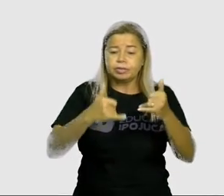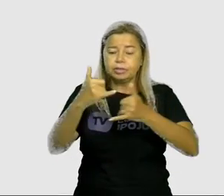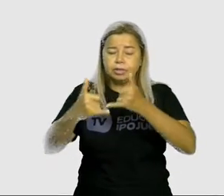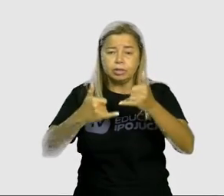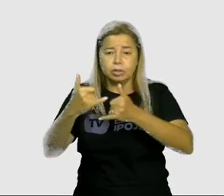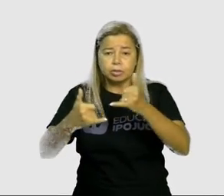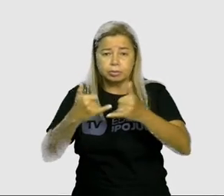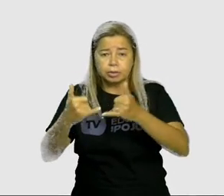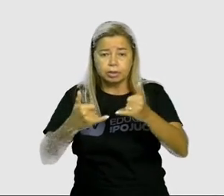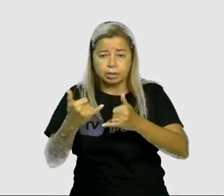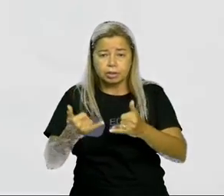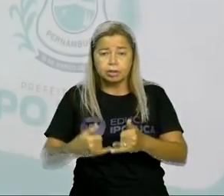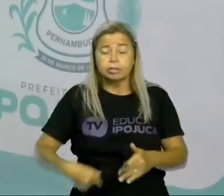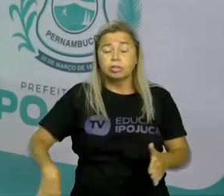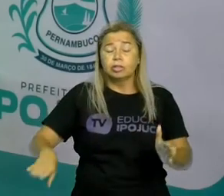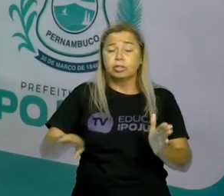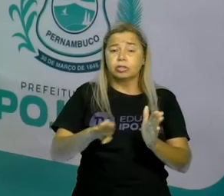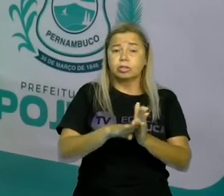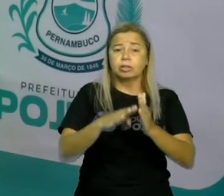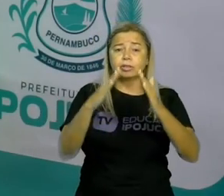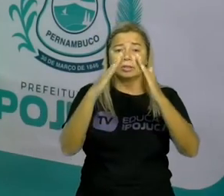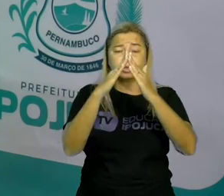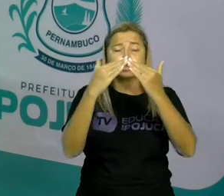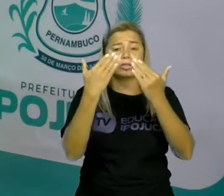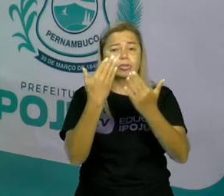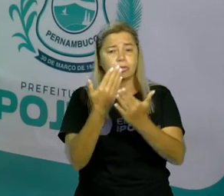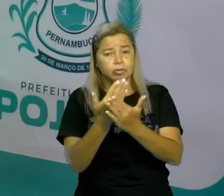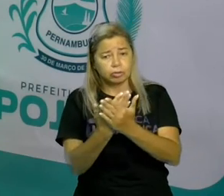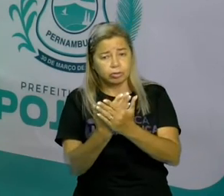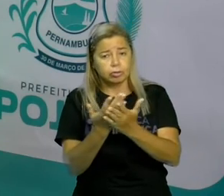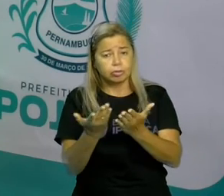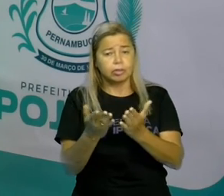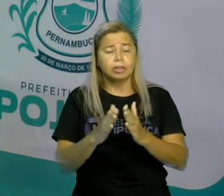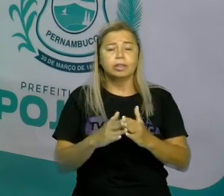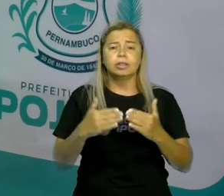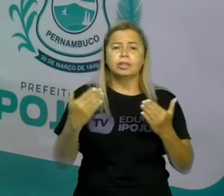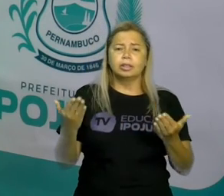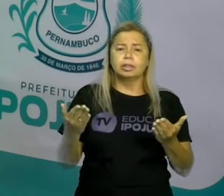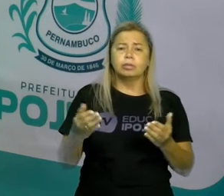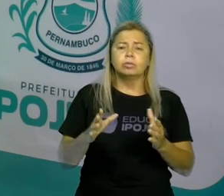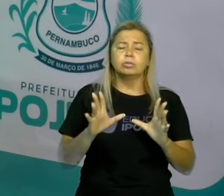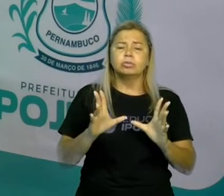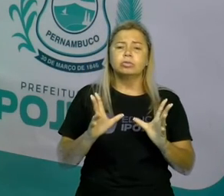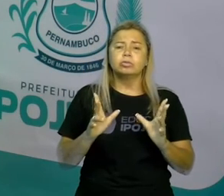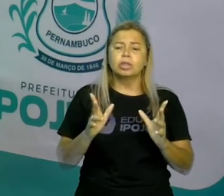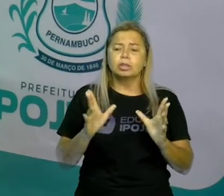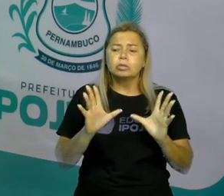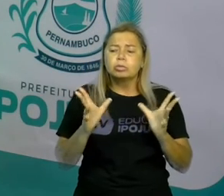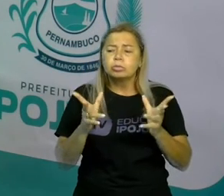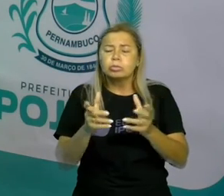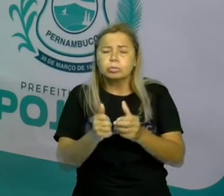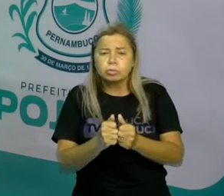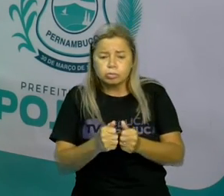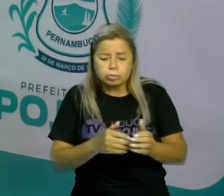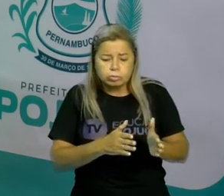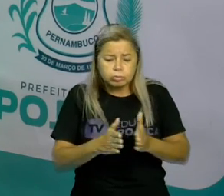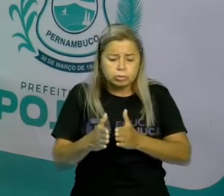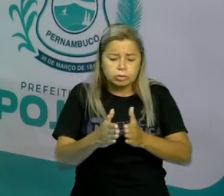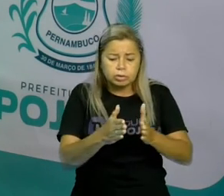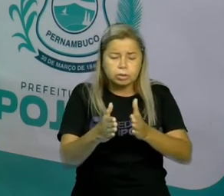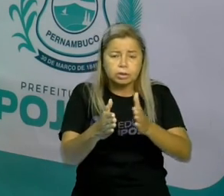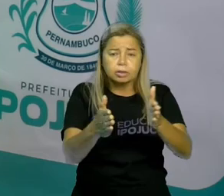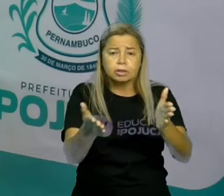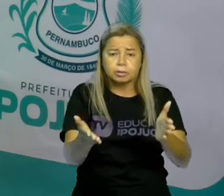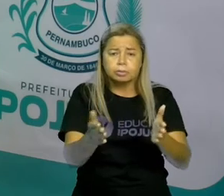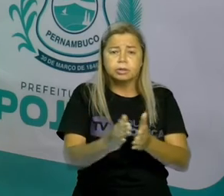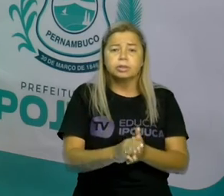praça, lá até chegar na escola. Tudo isso que ela faz, todo esse percurso que ela faz, é chamado